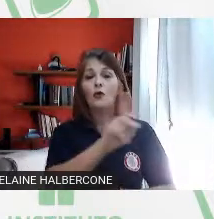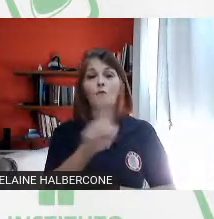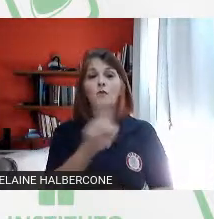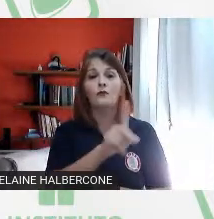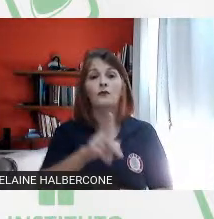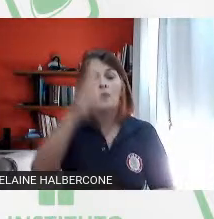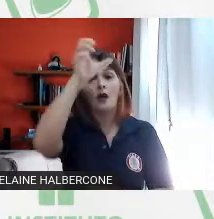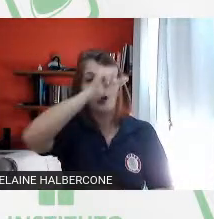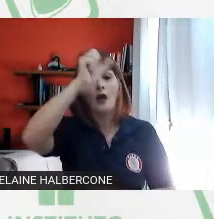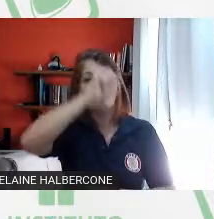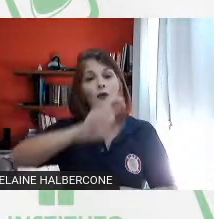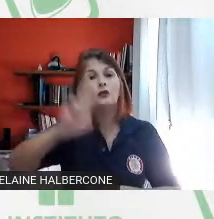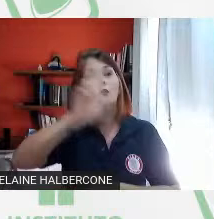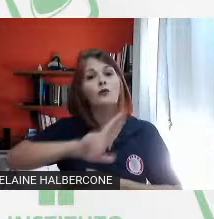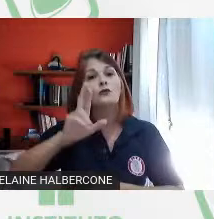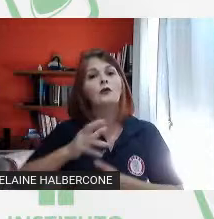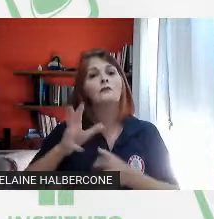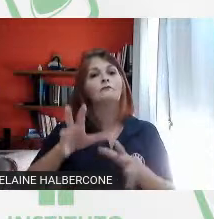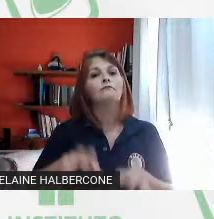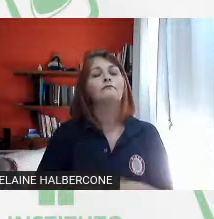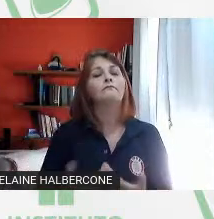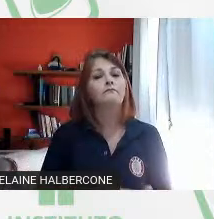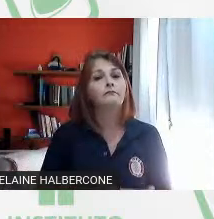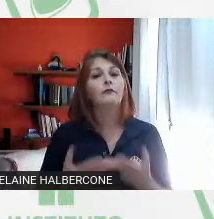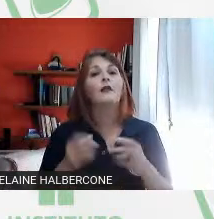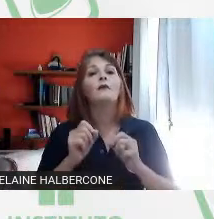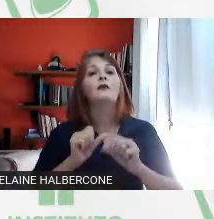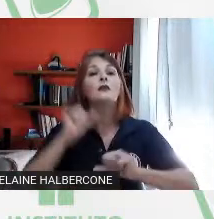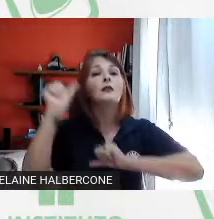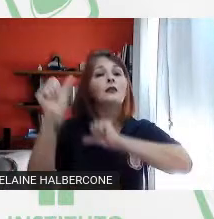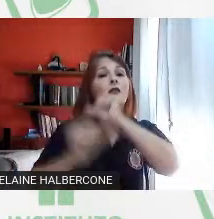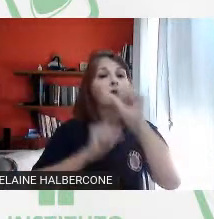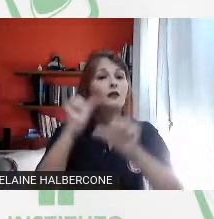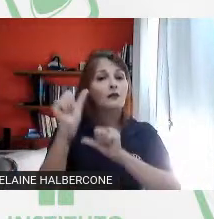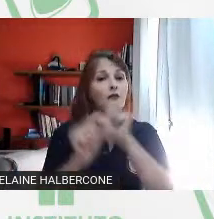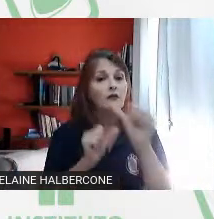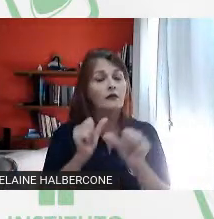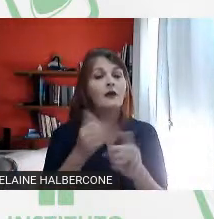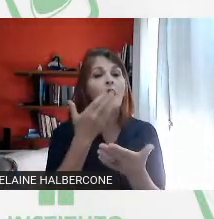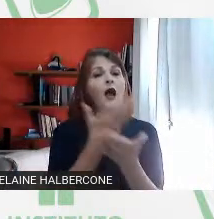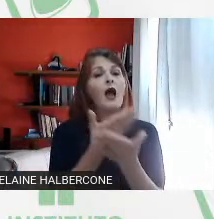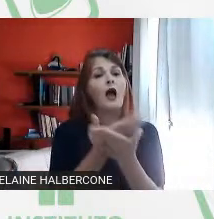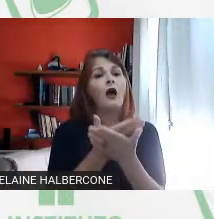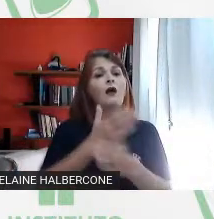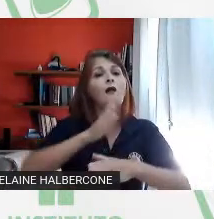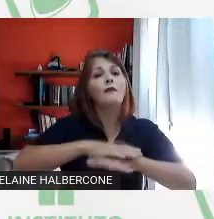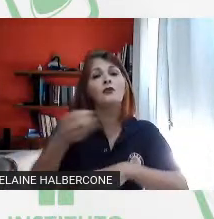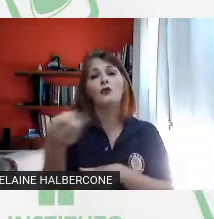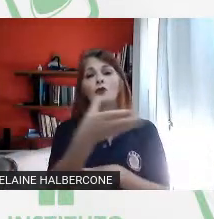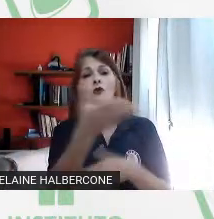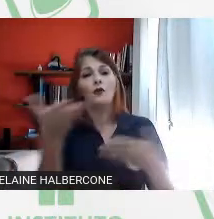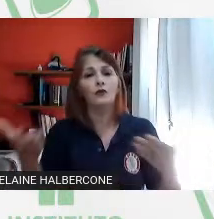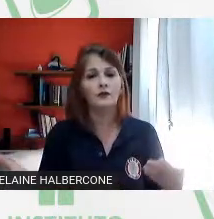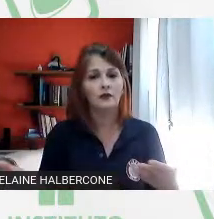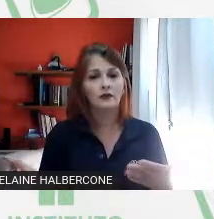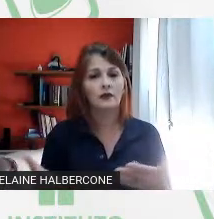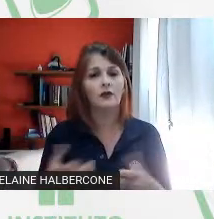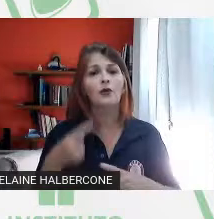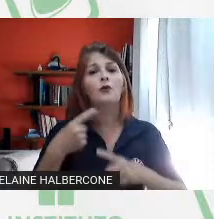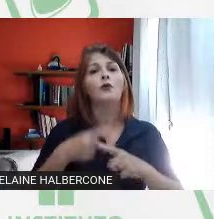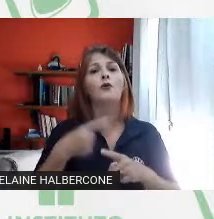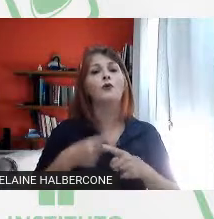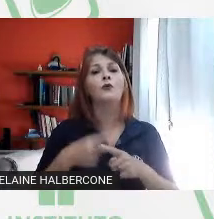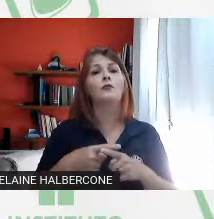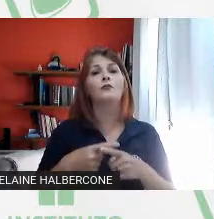aprender, lançar a mão desse aprendizado para tornar as aulas um pouco mais atual. Porque não cabe